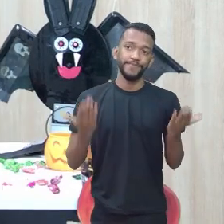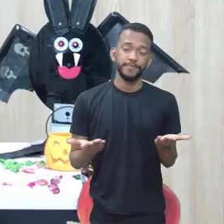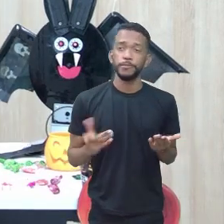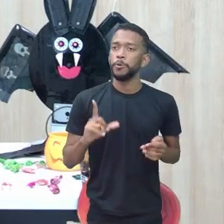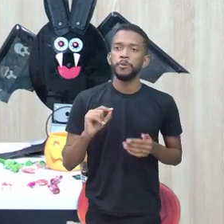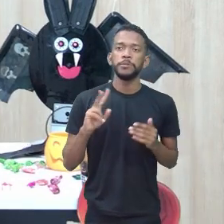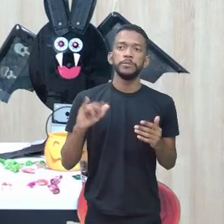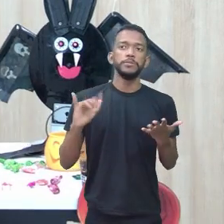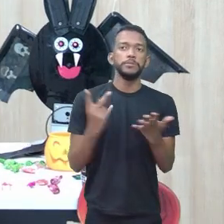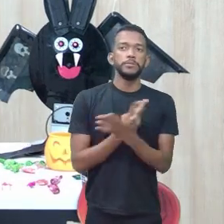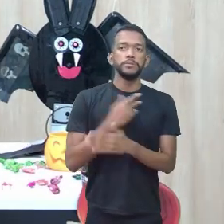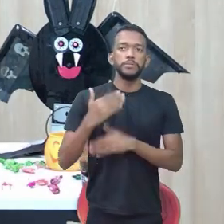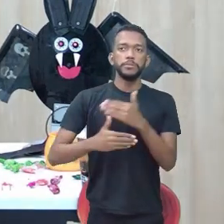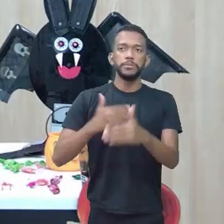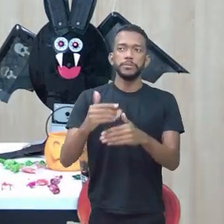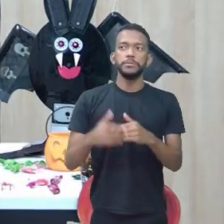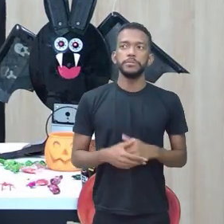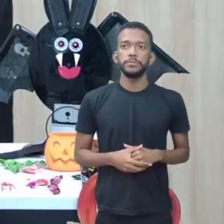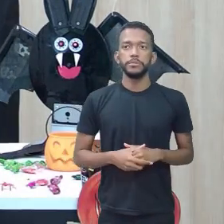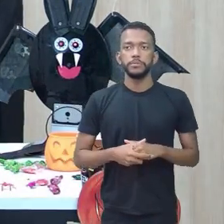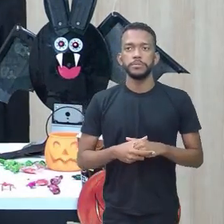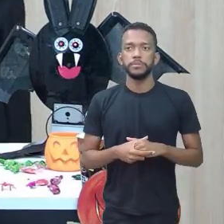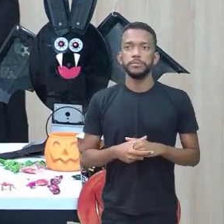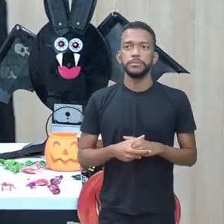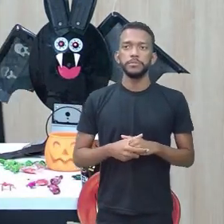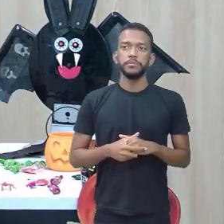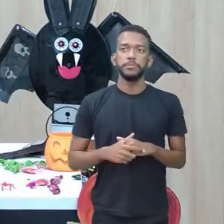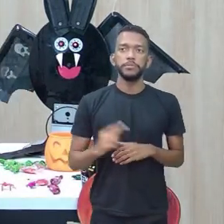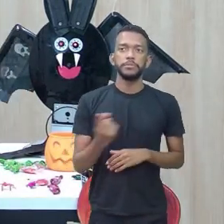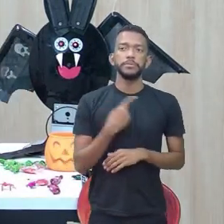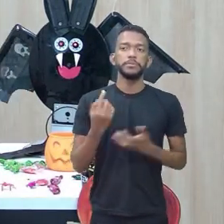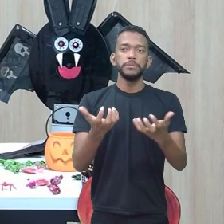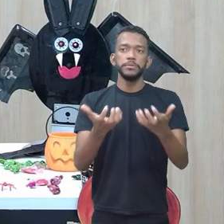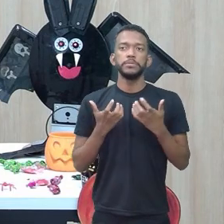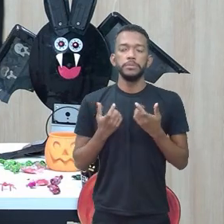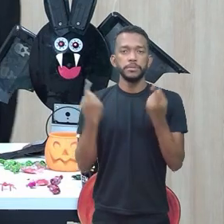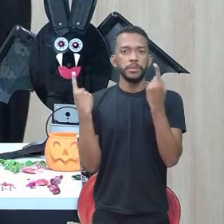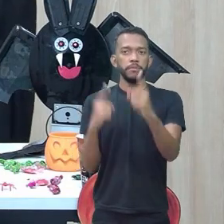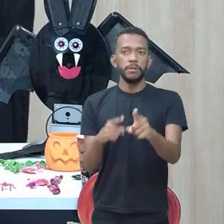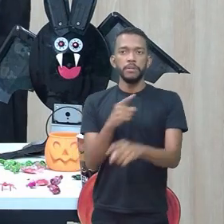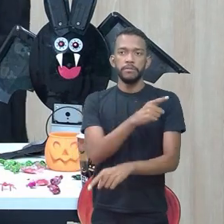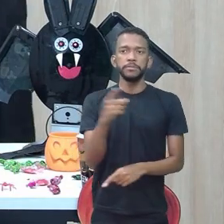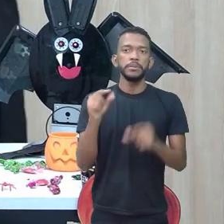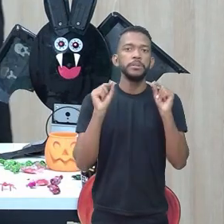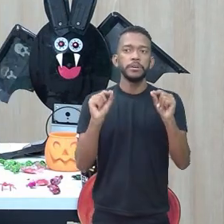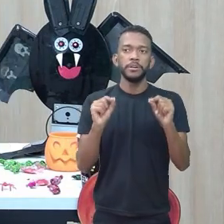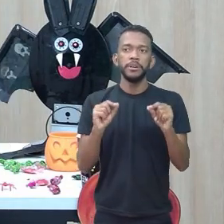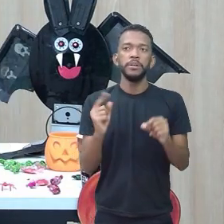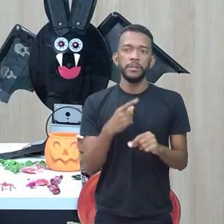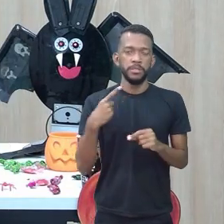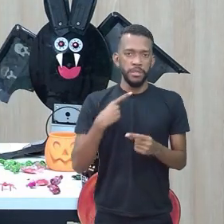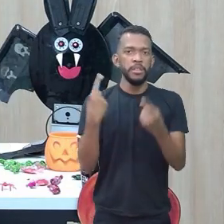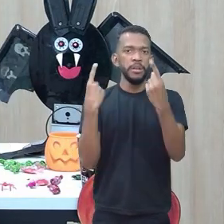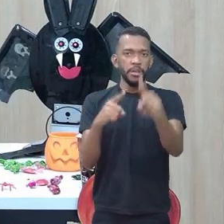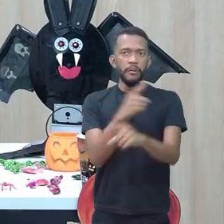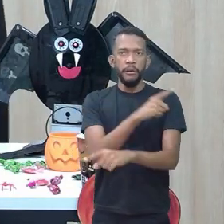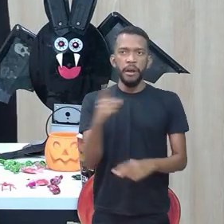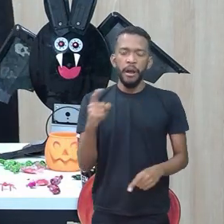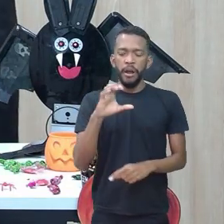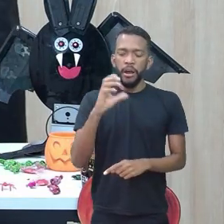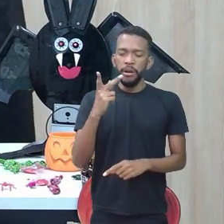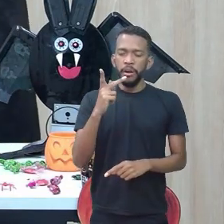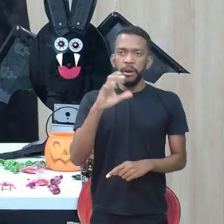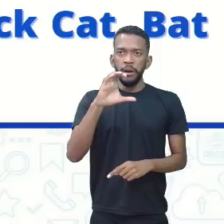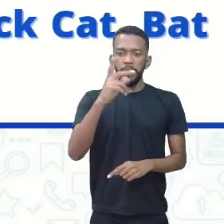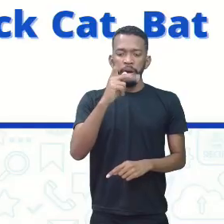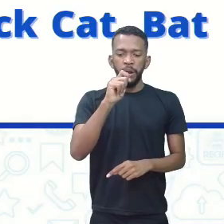que vai acontecer nesse processo? A gente quer desafiar você, né? Então temos um desafio para você aqui, ó, nosso challenger, que é